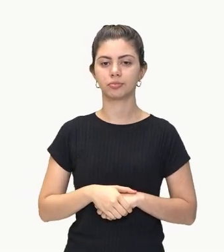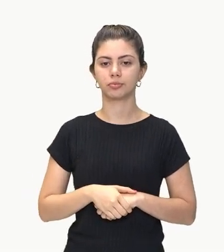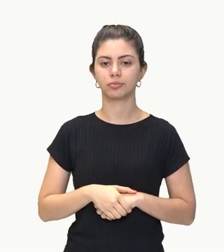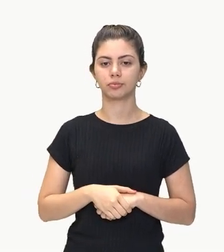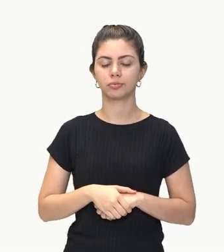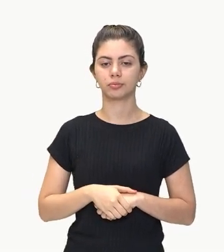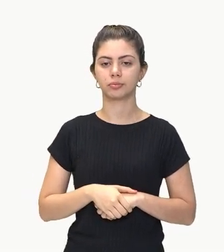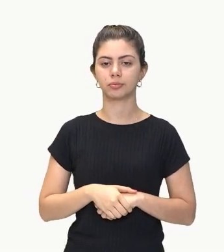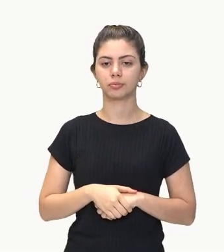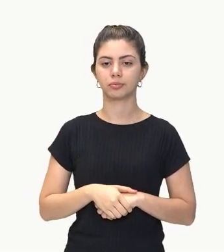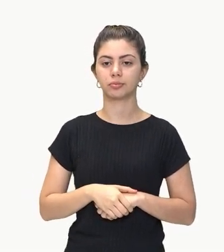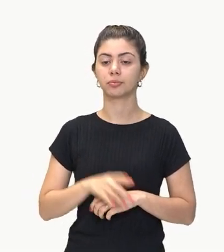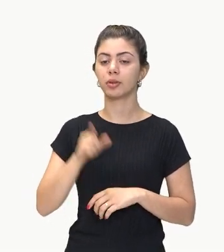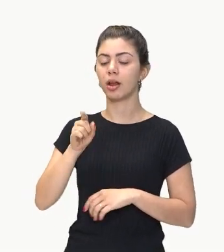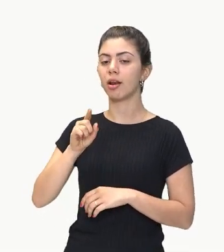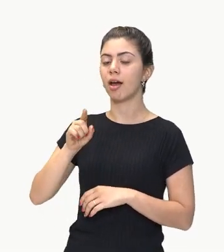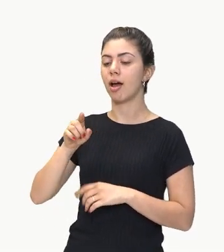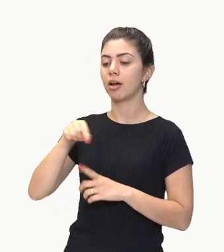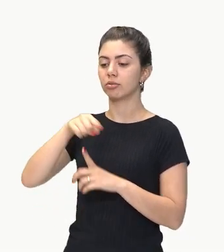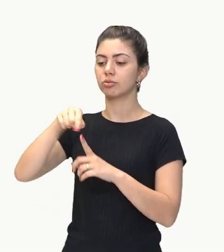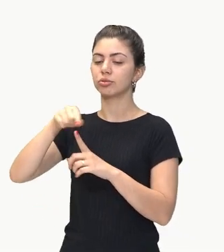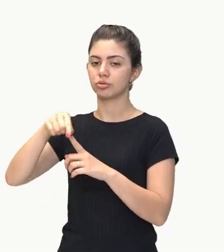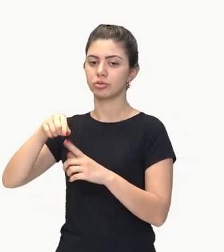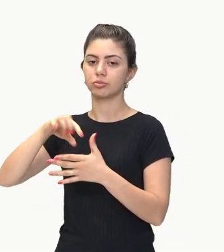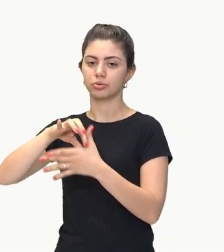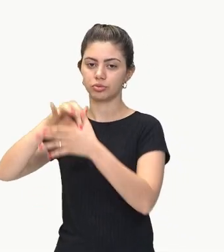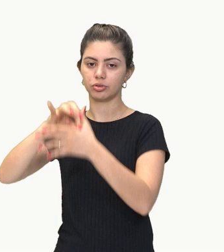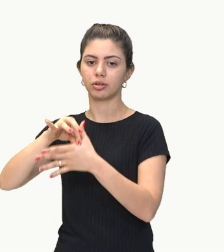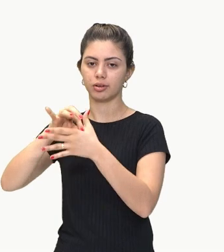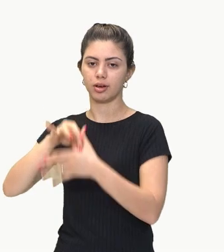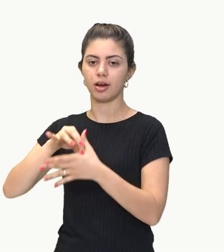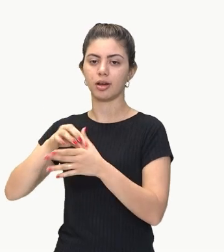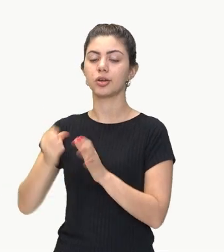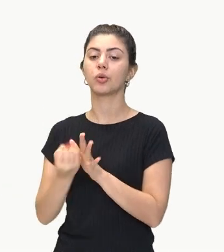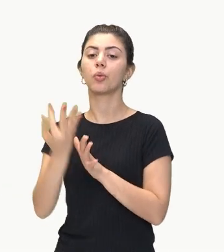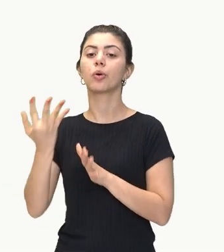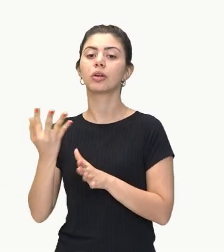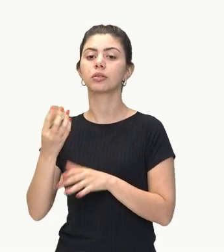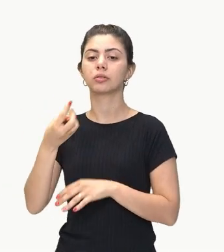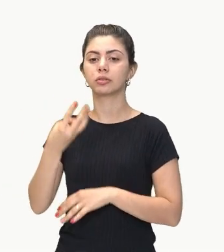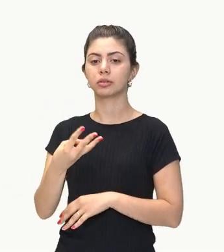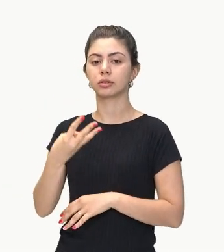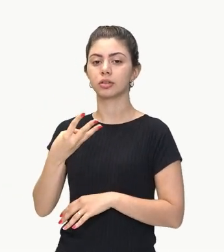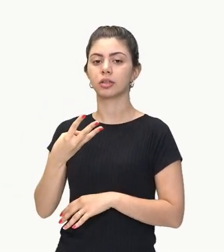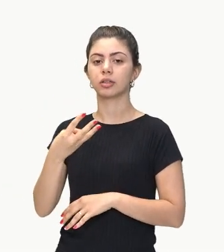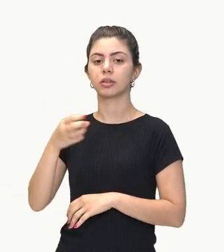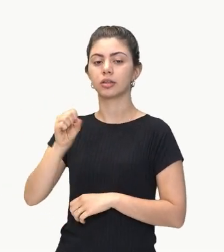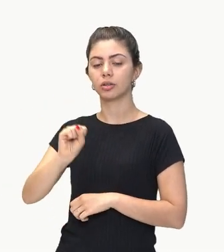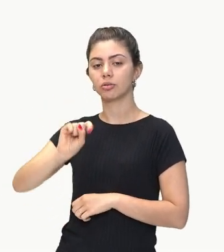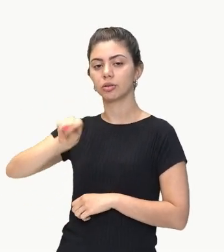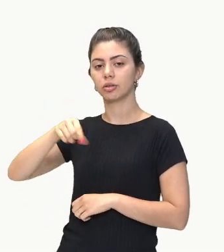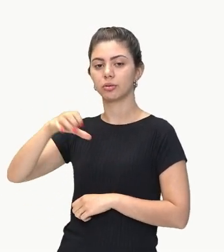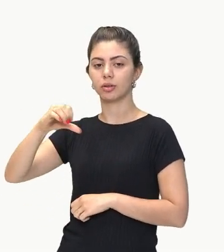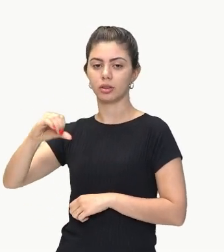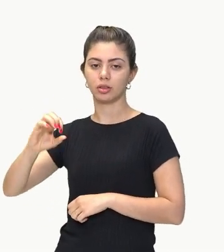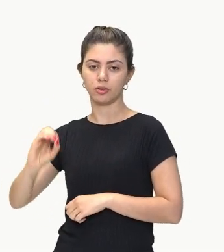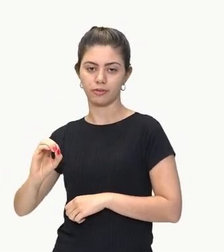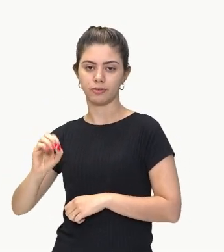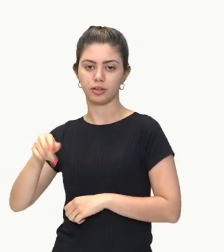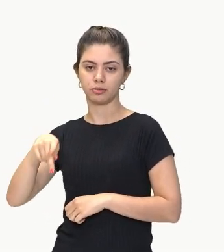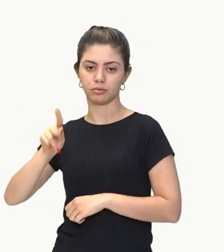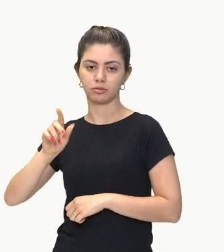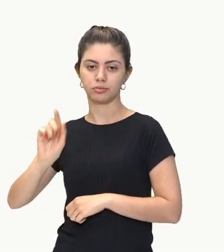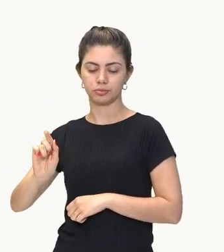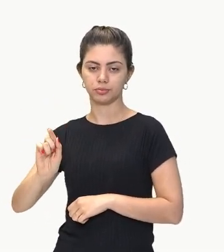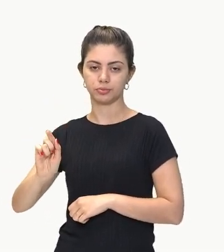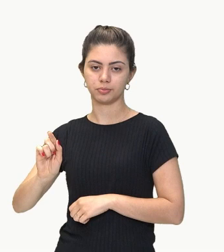E o contrafilé estava custando R$ 38,90 o quilo. Ó.